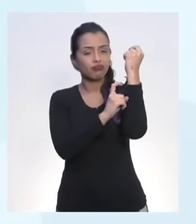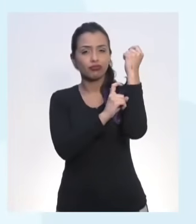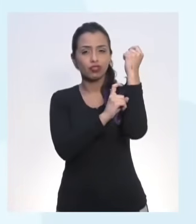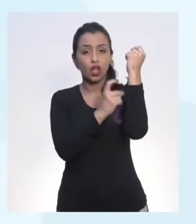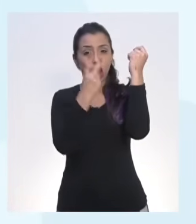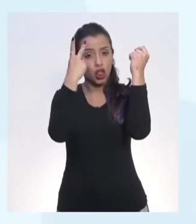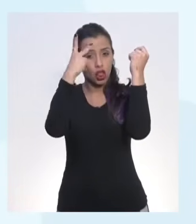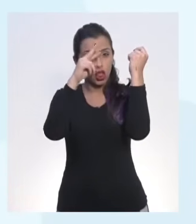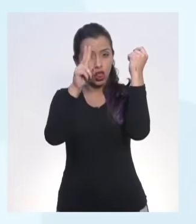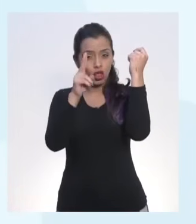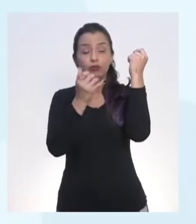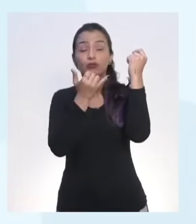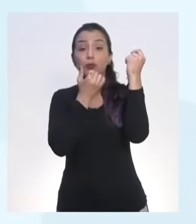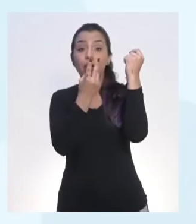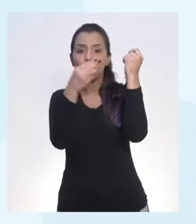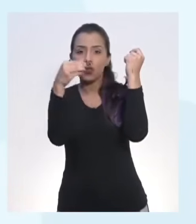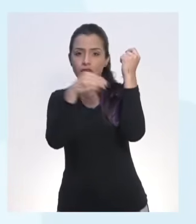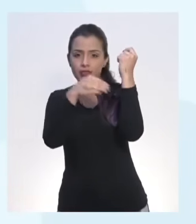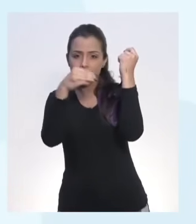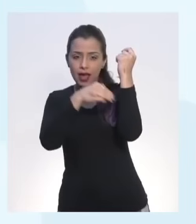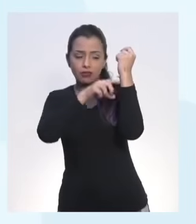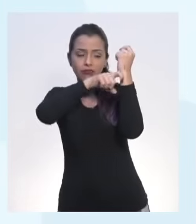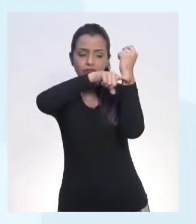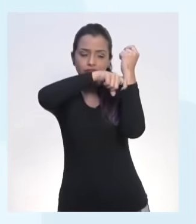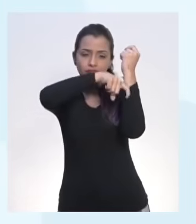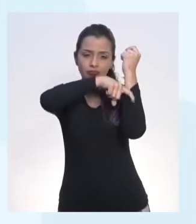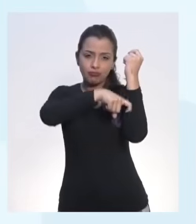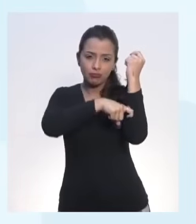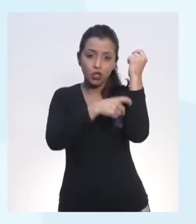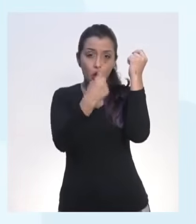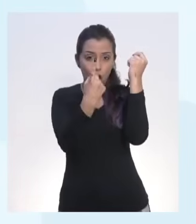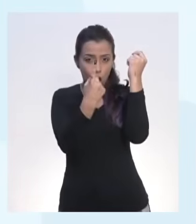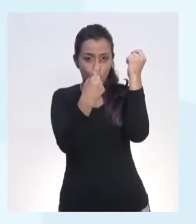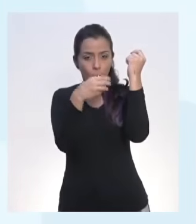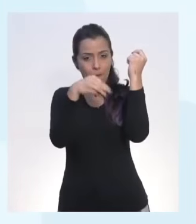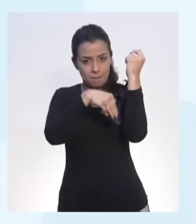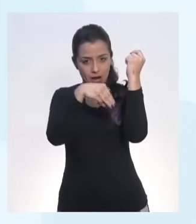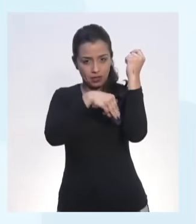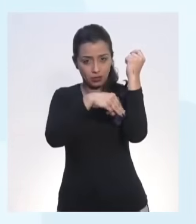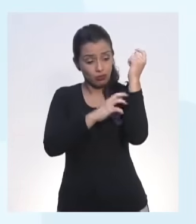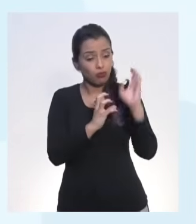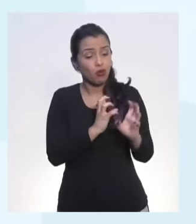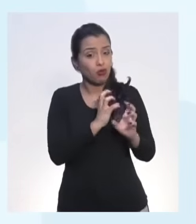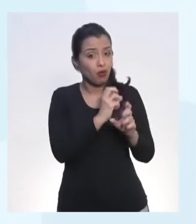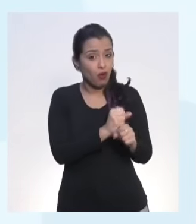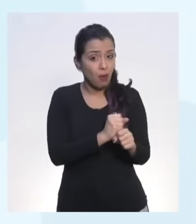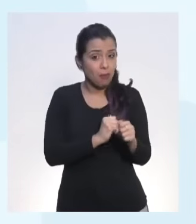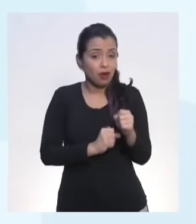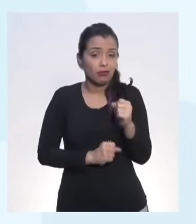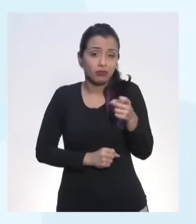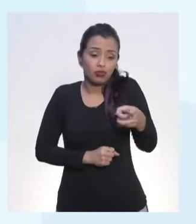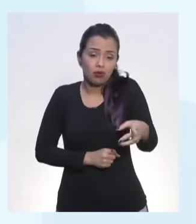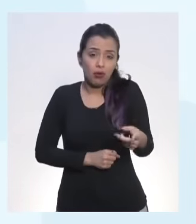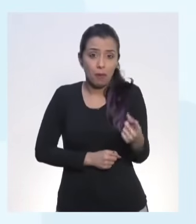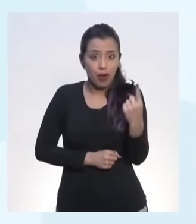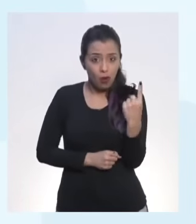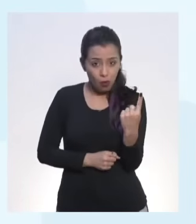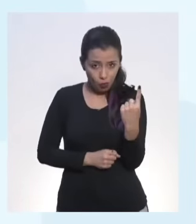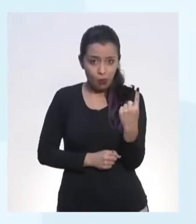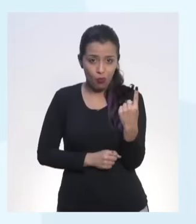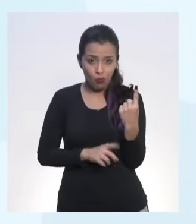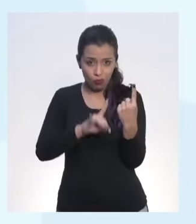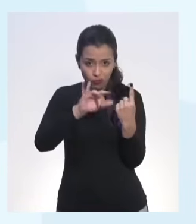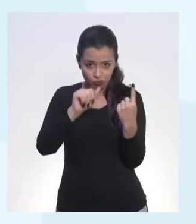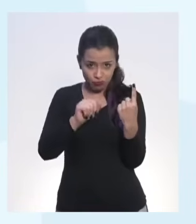metro. Então, contando essa ideia aí, ela subiu só 1 metro de resultado. No segundo dia,